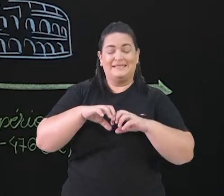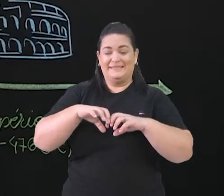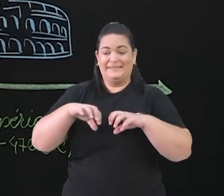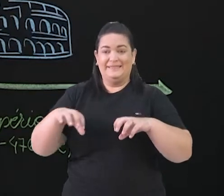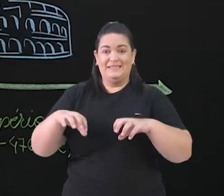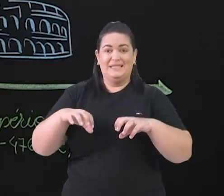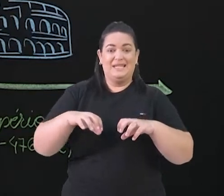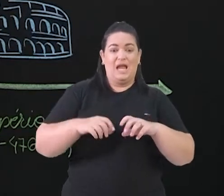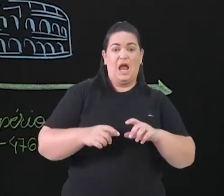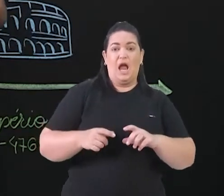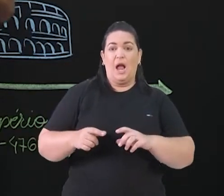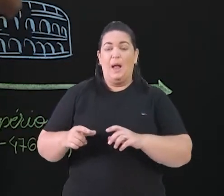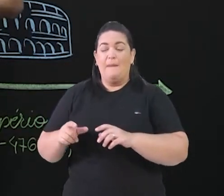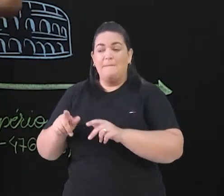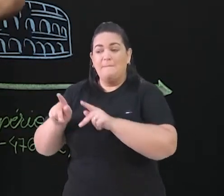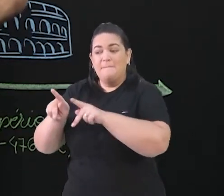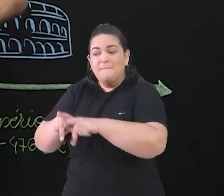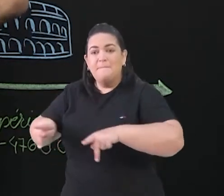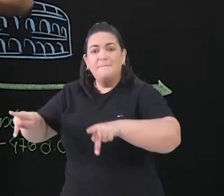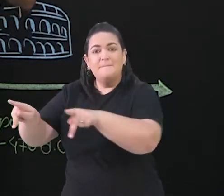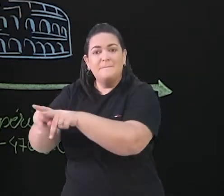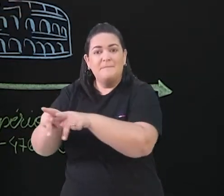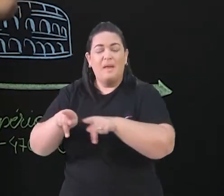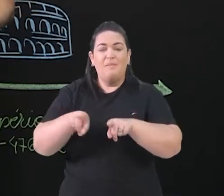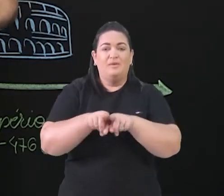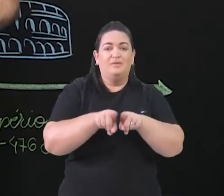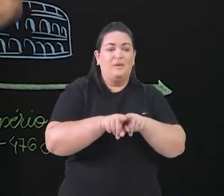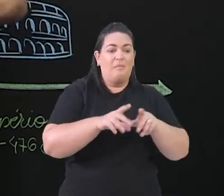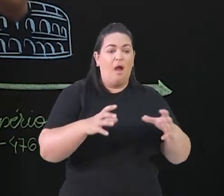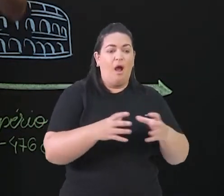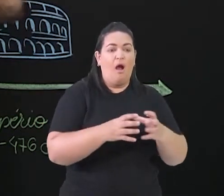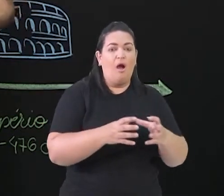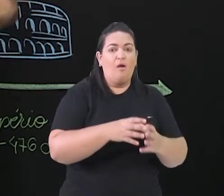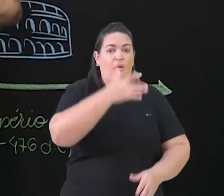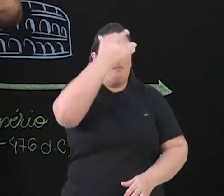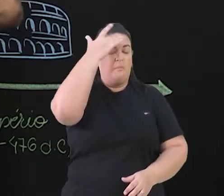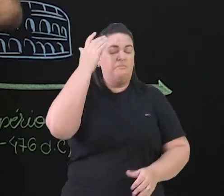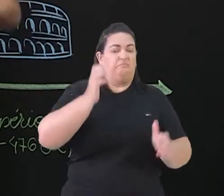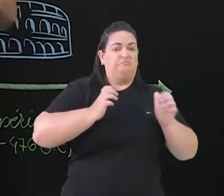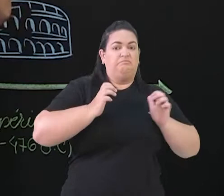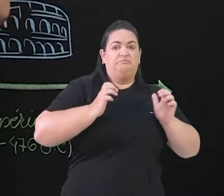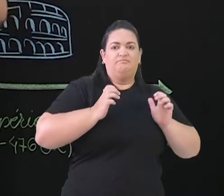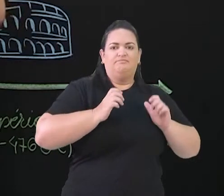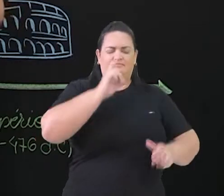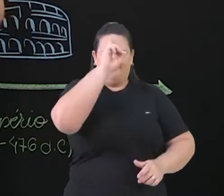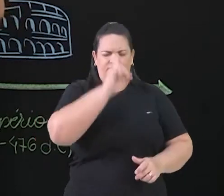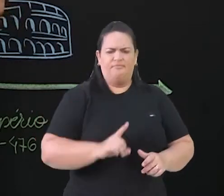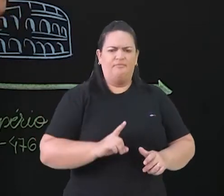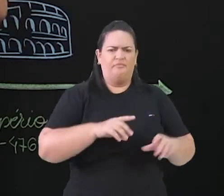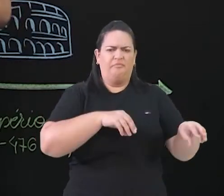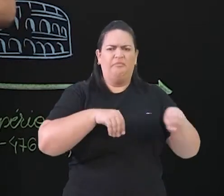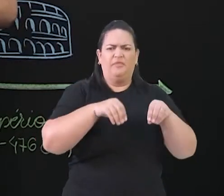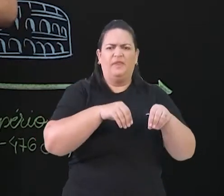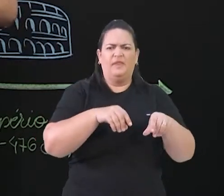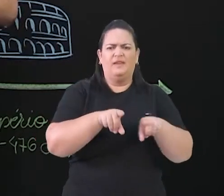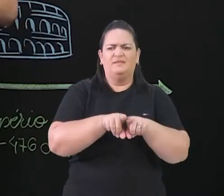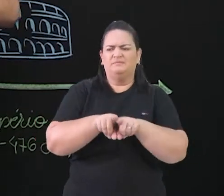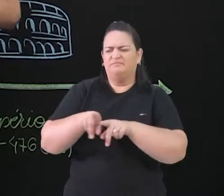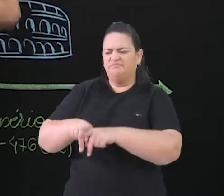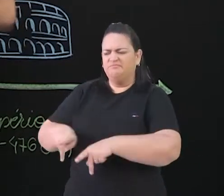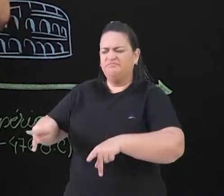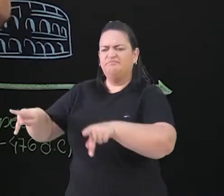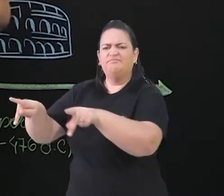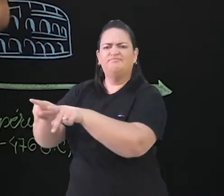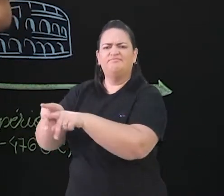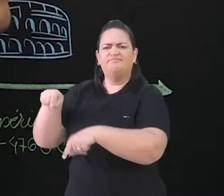entre patrícios e plebeus. Patrícios, aqueles que tinham condição melhor, em geral grandes proprietários, e a plebe, que era uma camada,